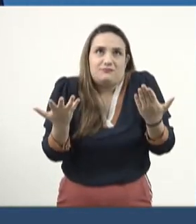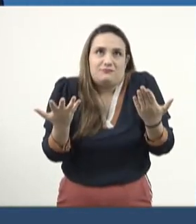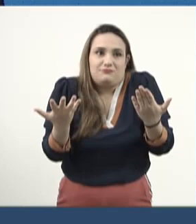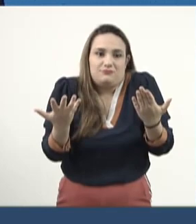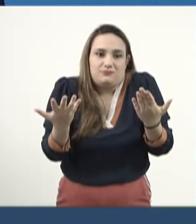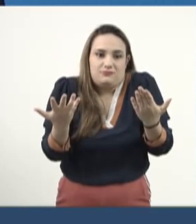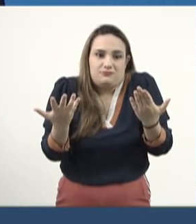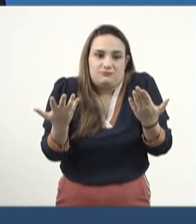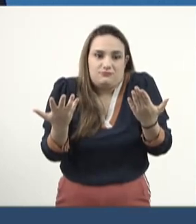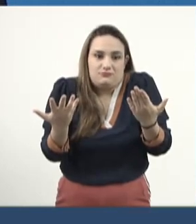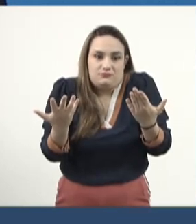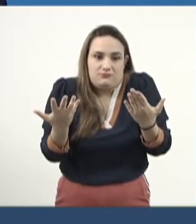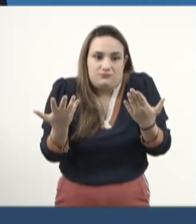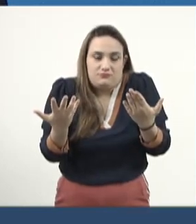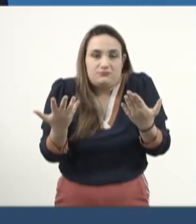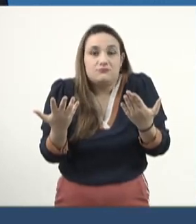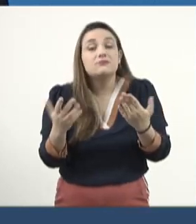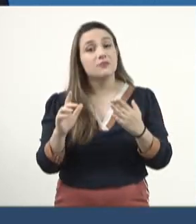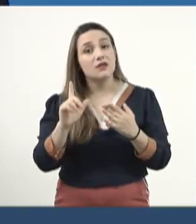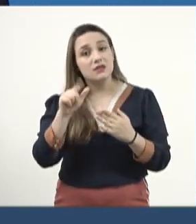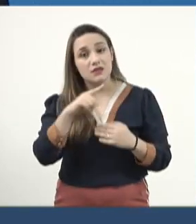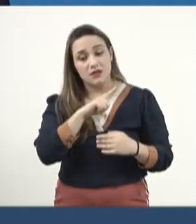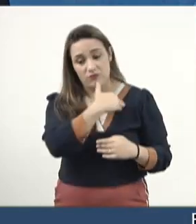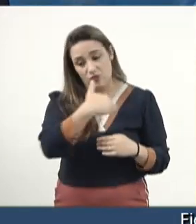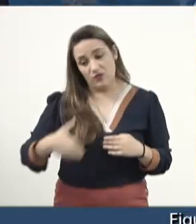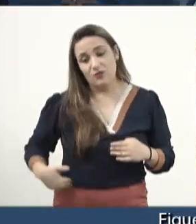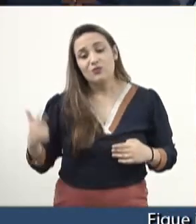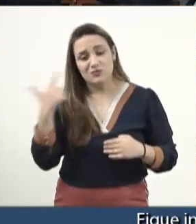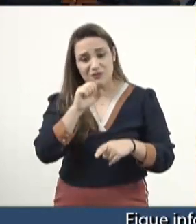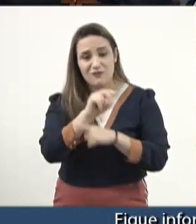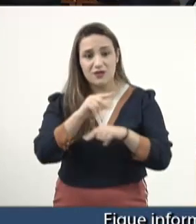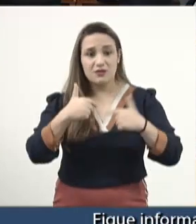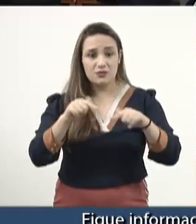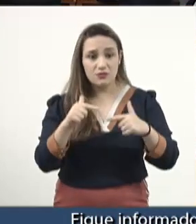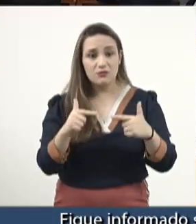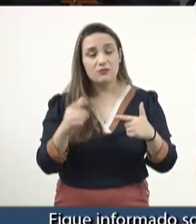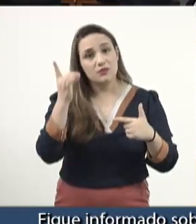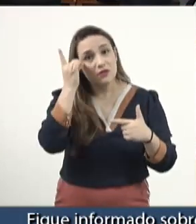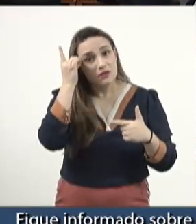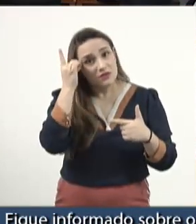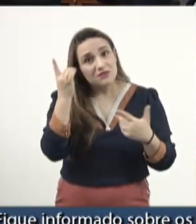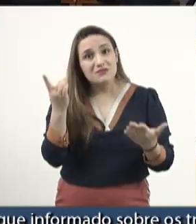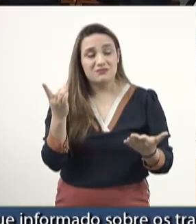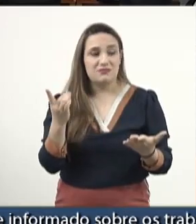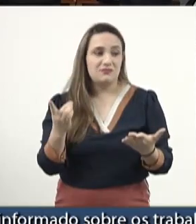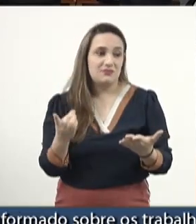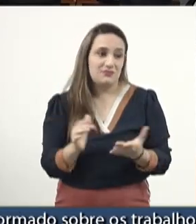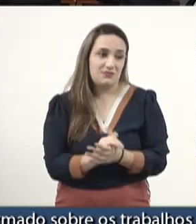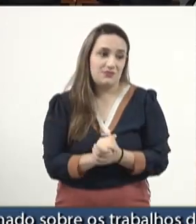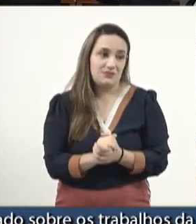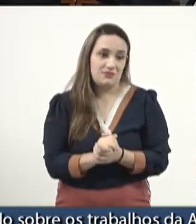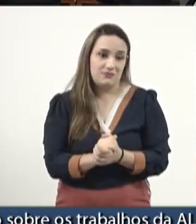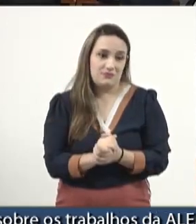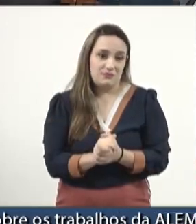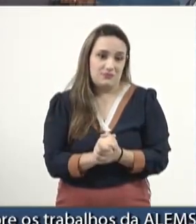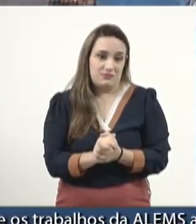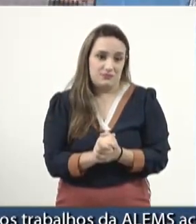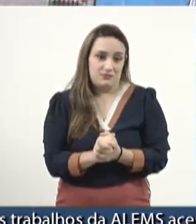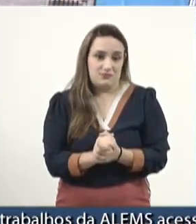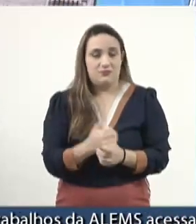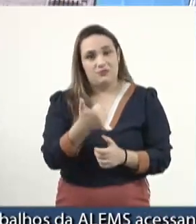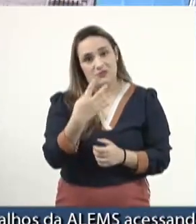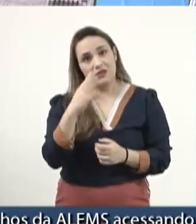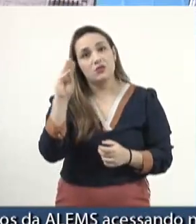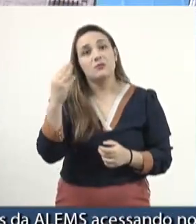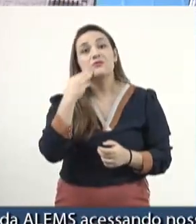Teve um governo que governava, que gerava emprego. E a Dilma entregou com quantos por cento de desemprego? Eu não sei. O senhor quer... Eu sei, 14